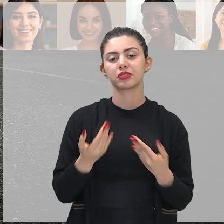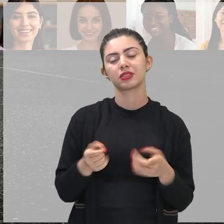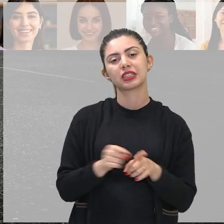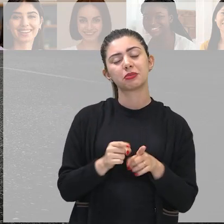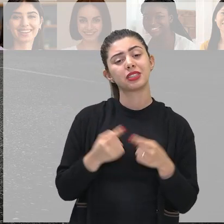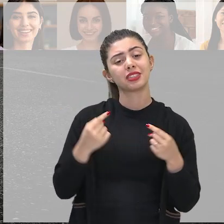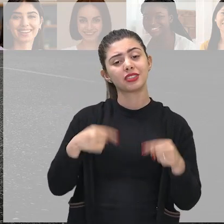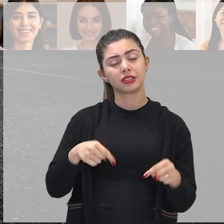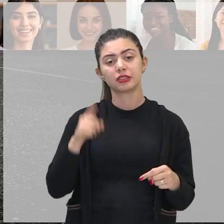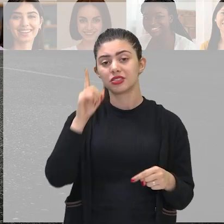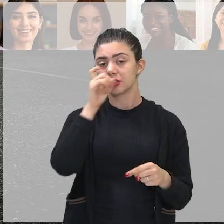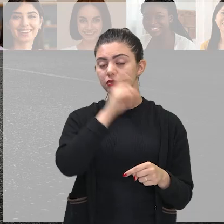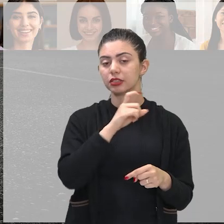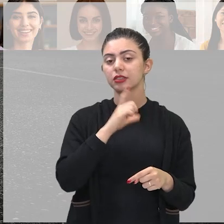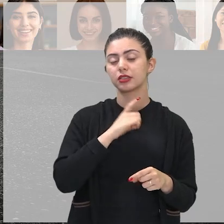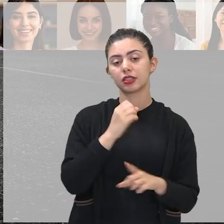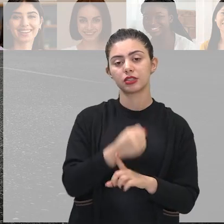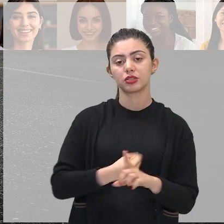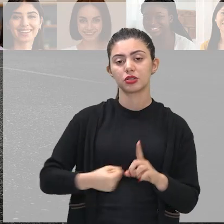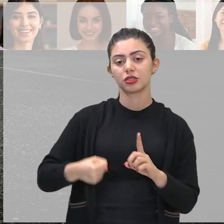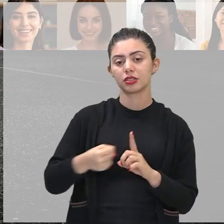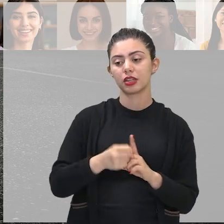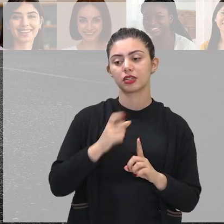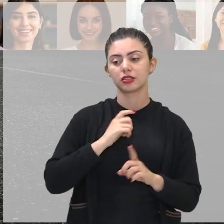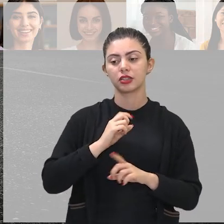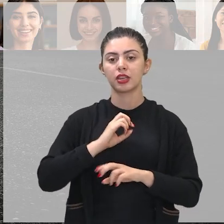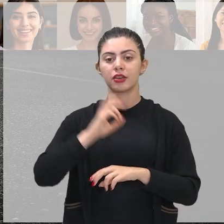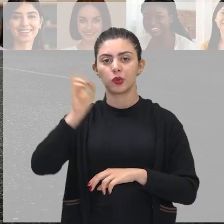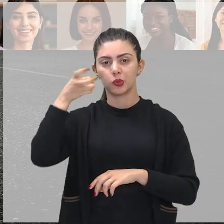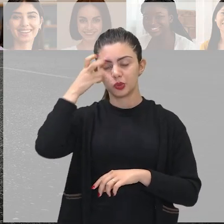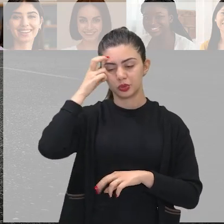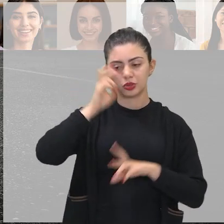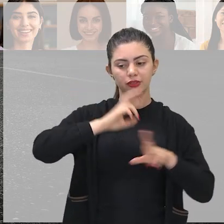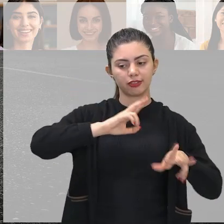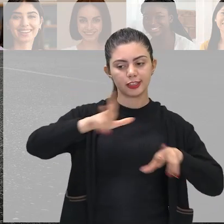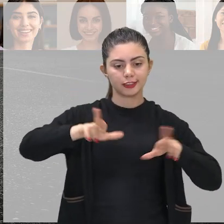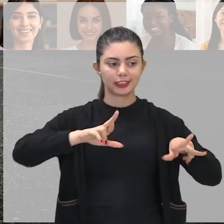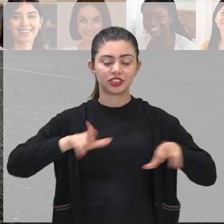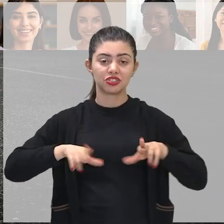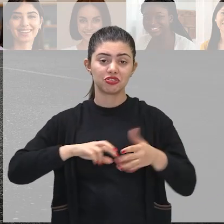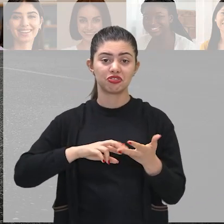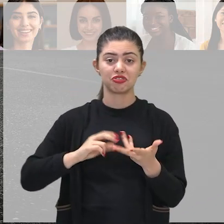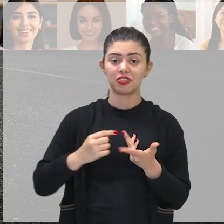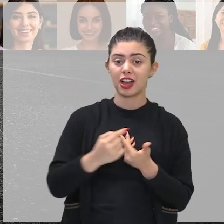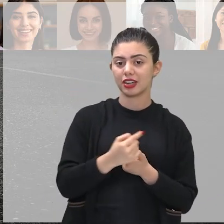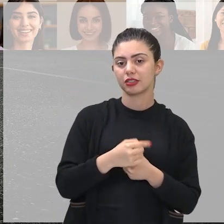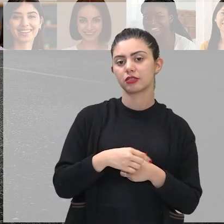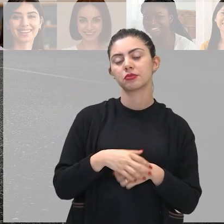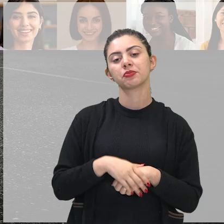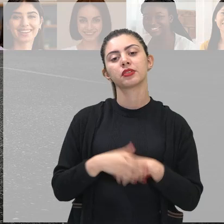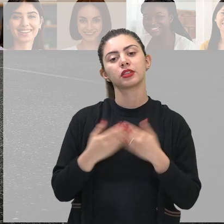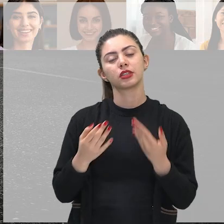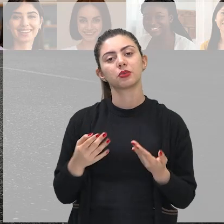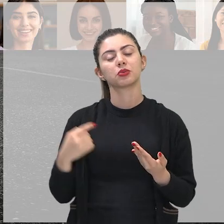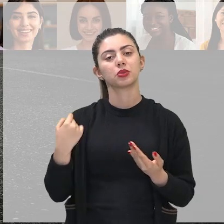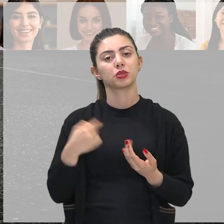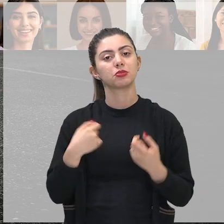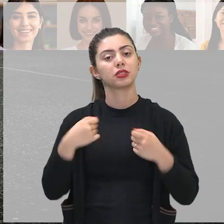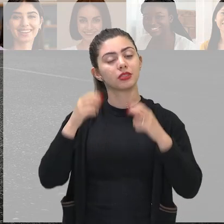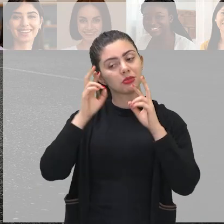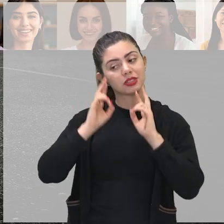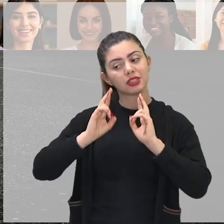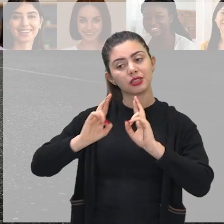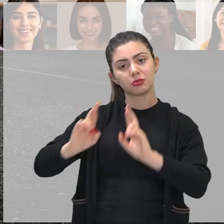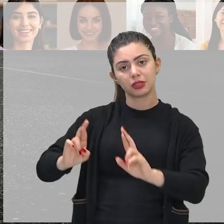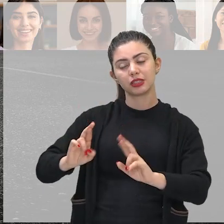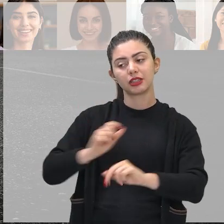desafio de se viver em uma sociedade cada vez mais multicultural, diversificada, requer de cada um de nós o respeito pelo